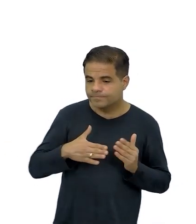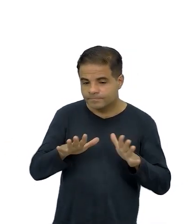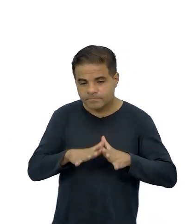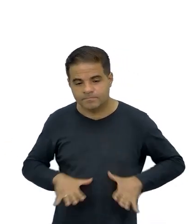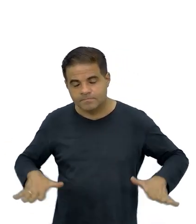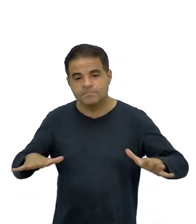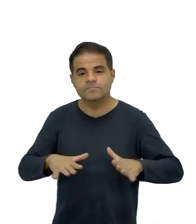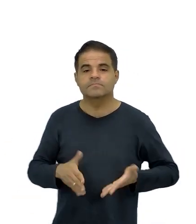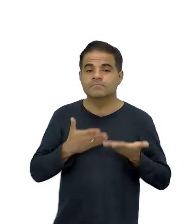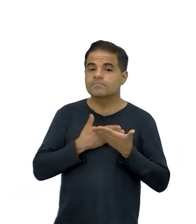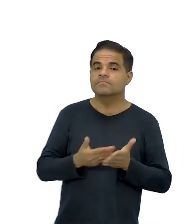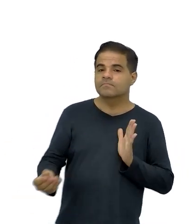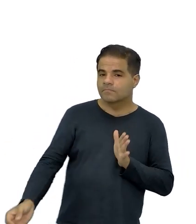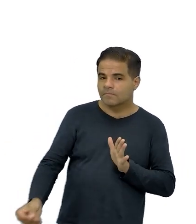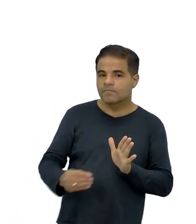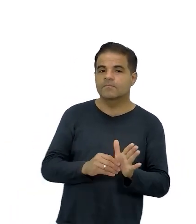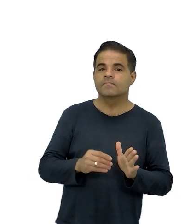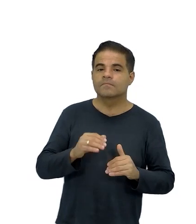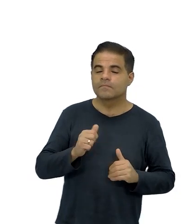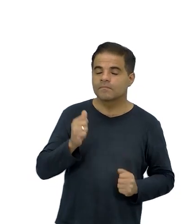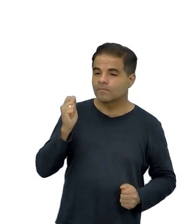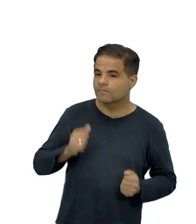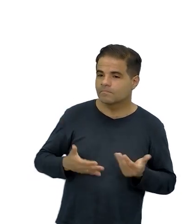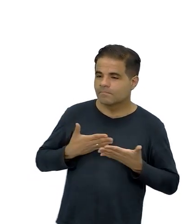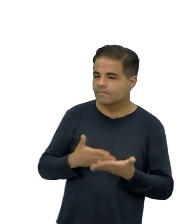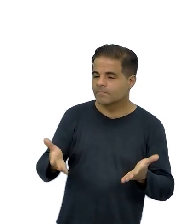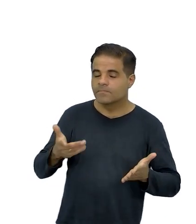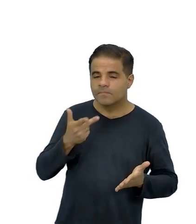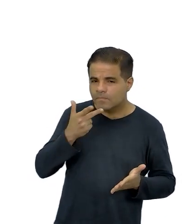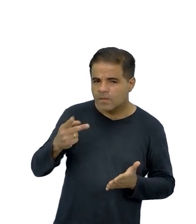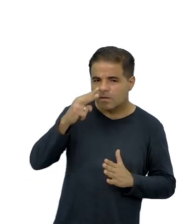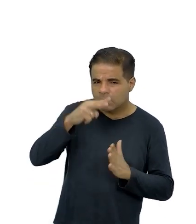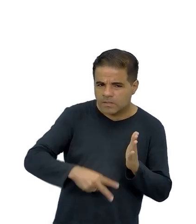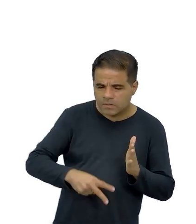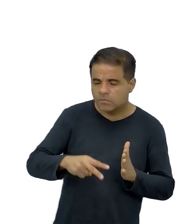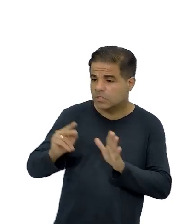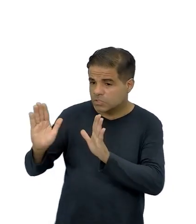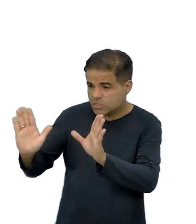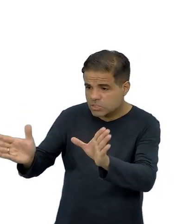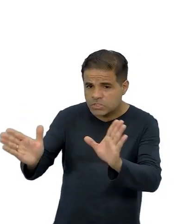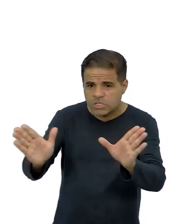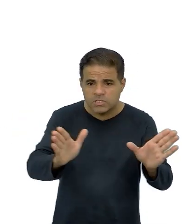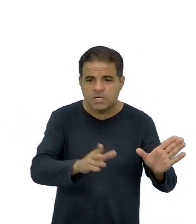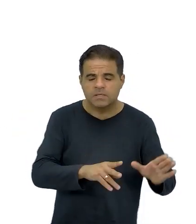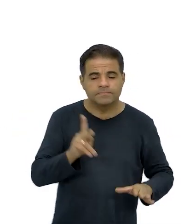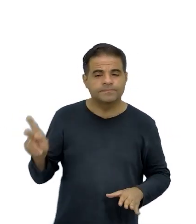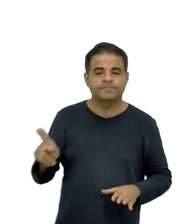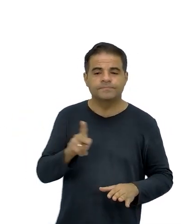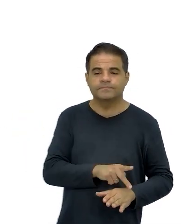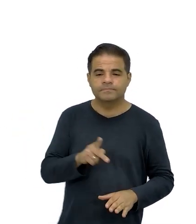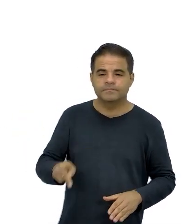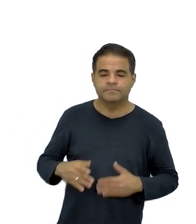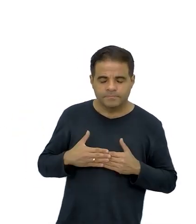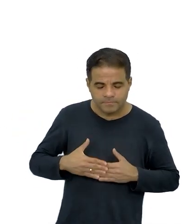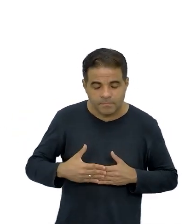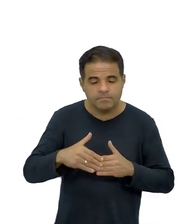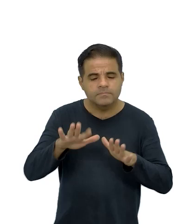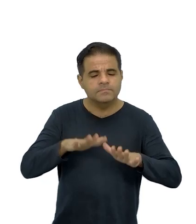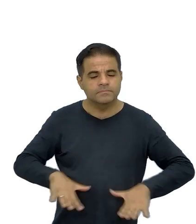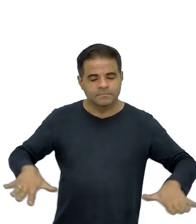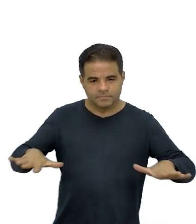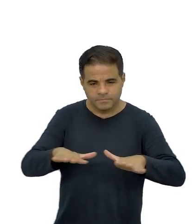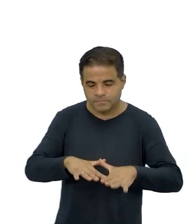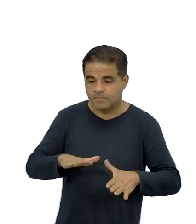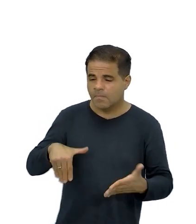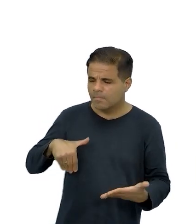maneira possível o seu texto. Considerando a leitura realizada pela sua professora, pelo seu professor, e o que